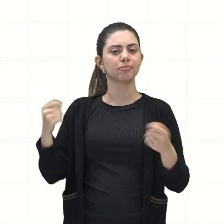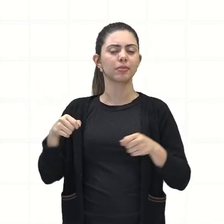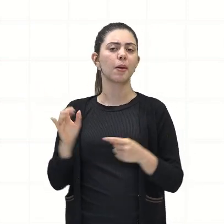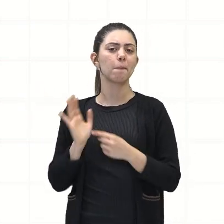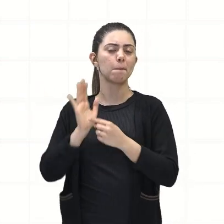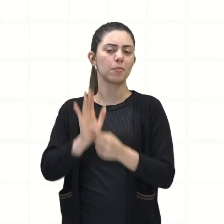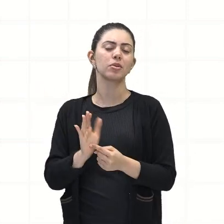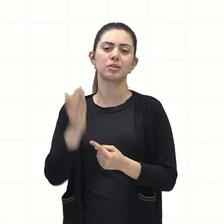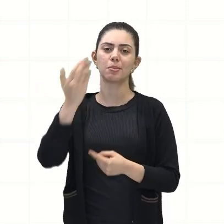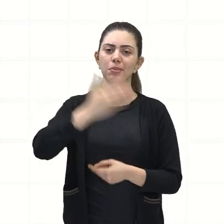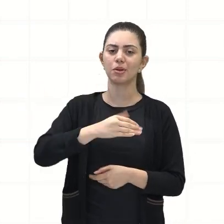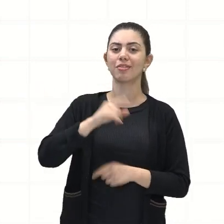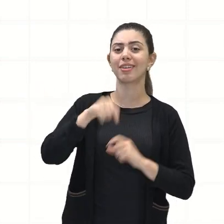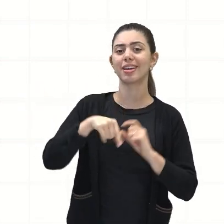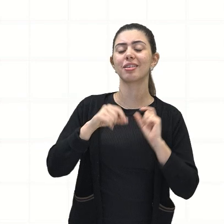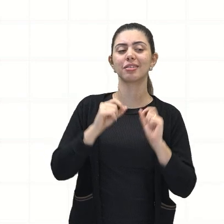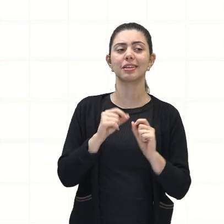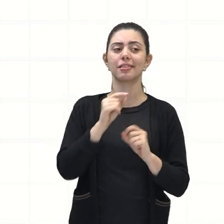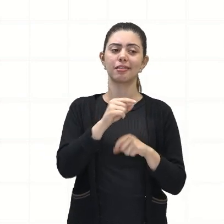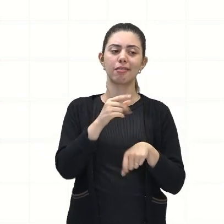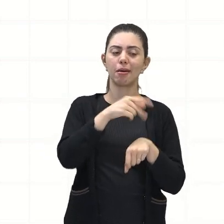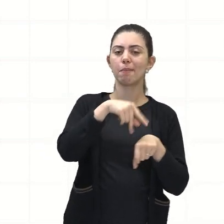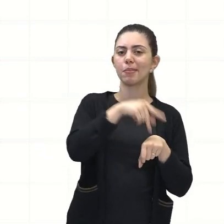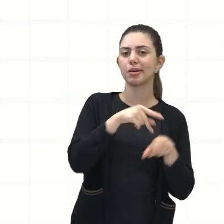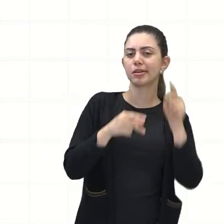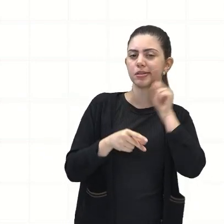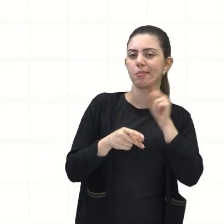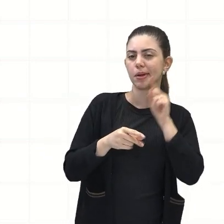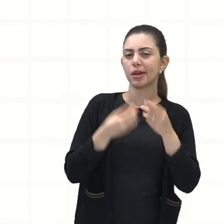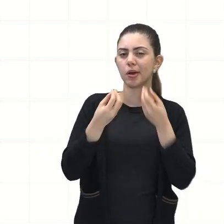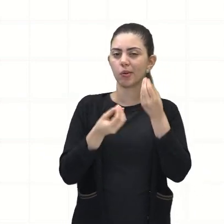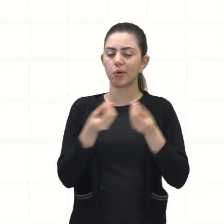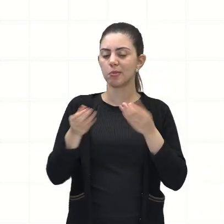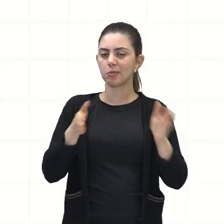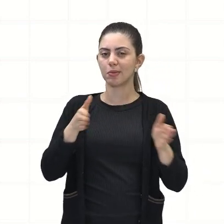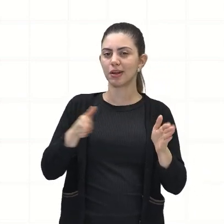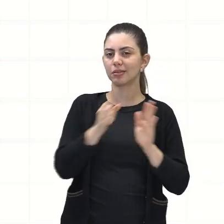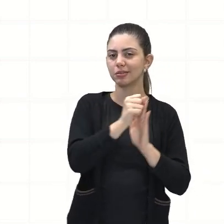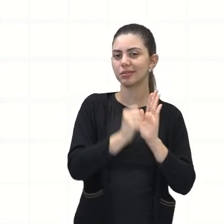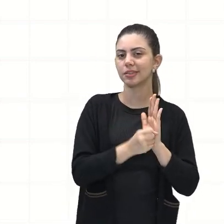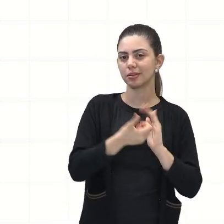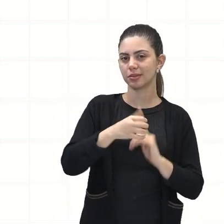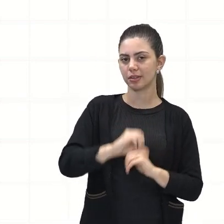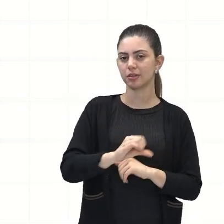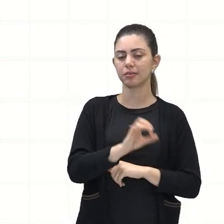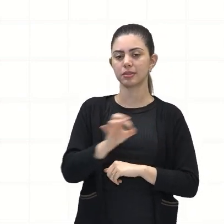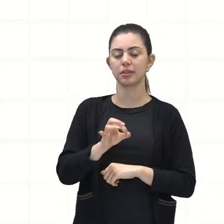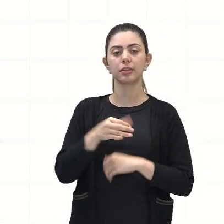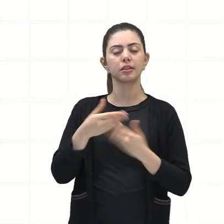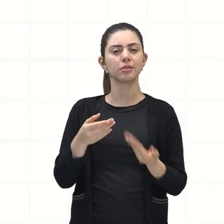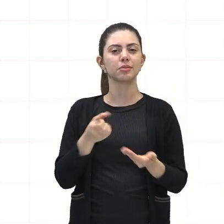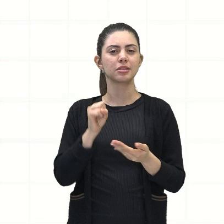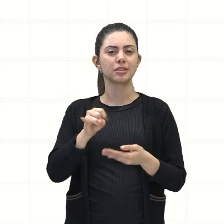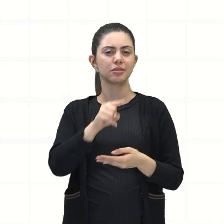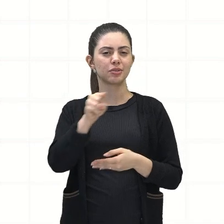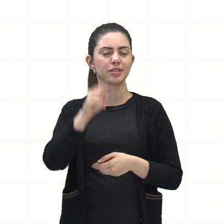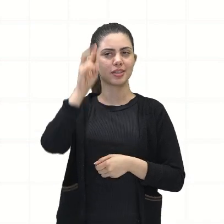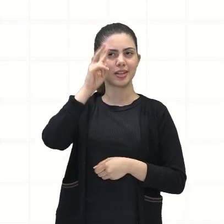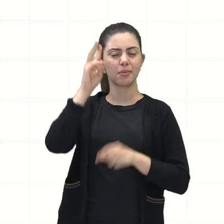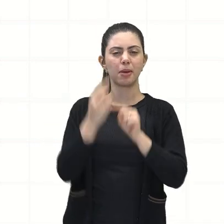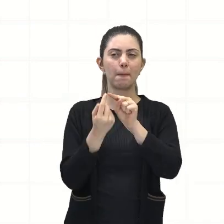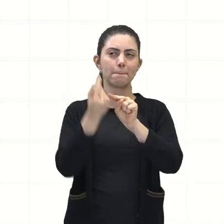contexto americano e que, se você for buscar aí na memória,